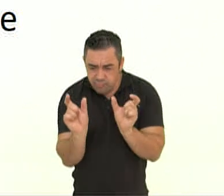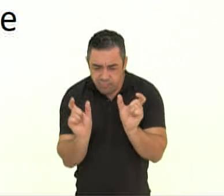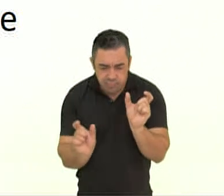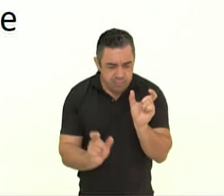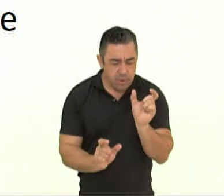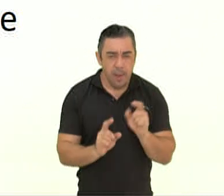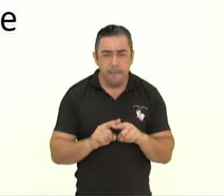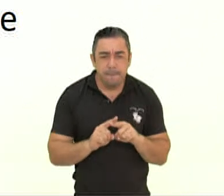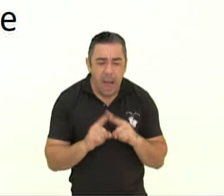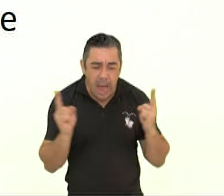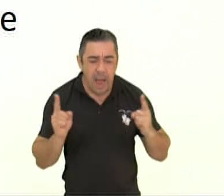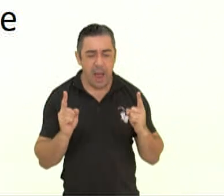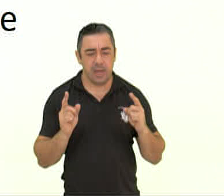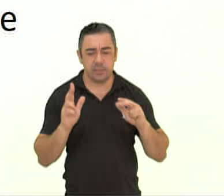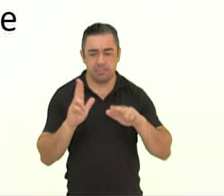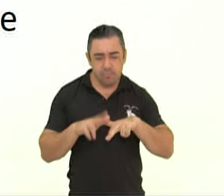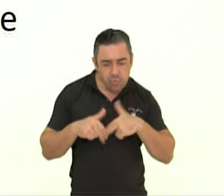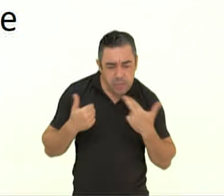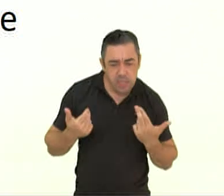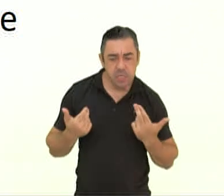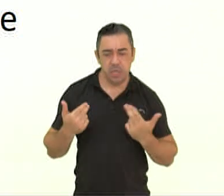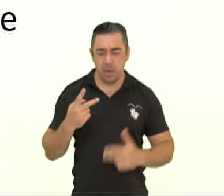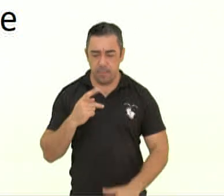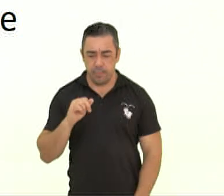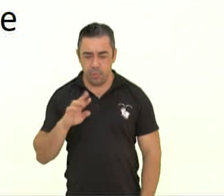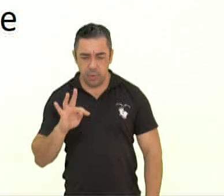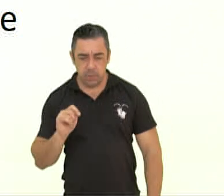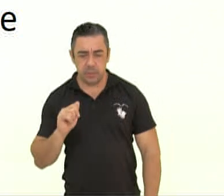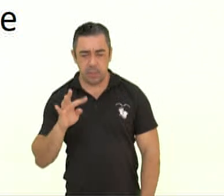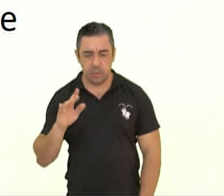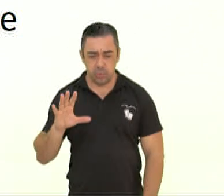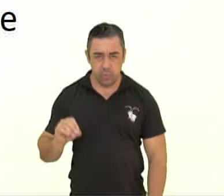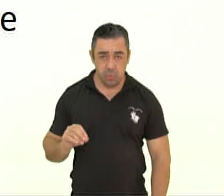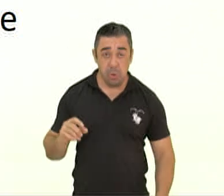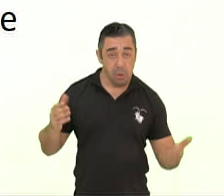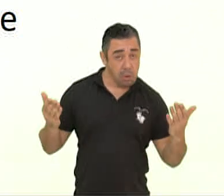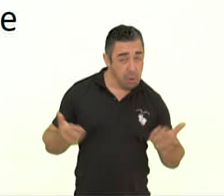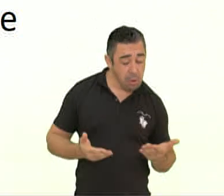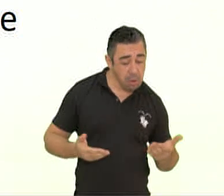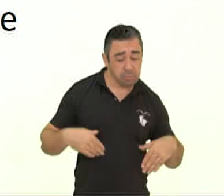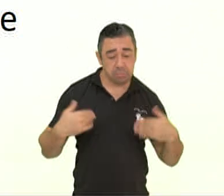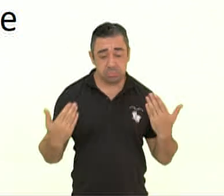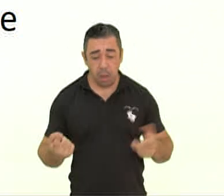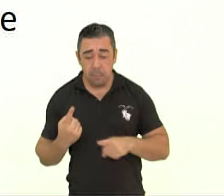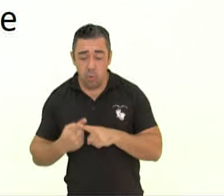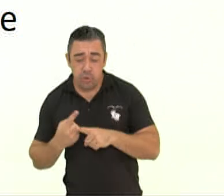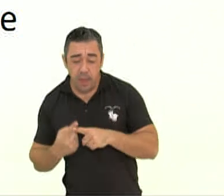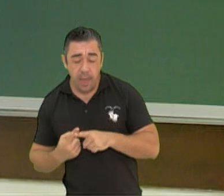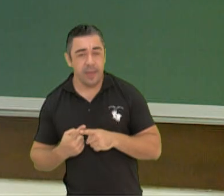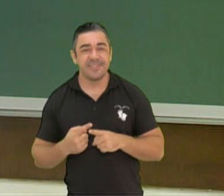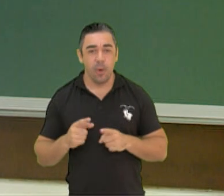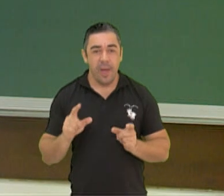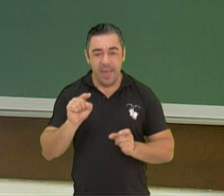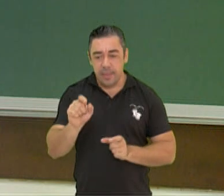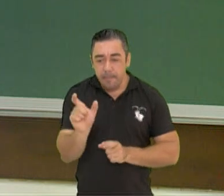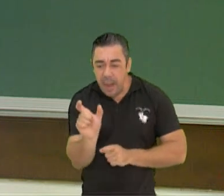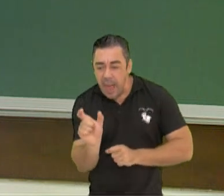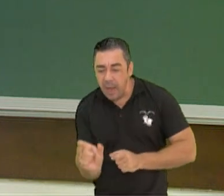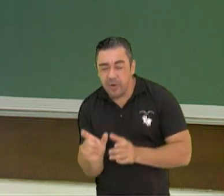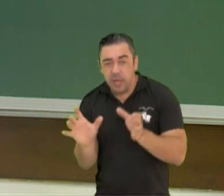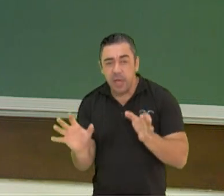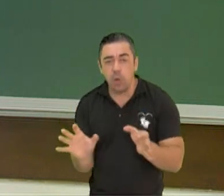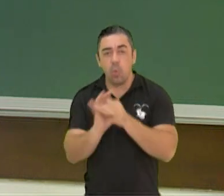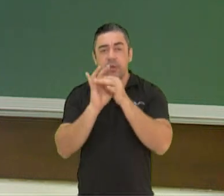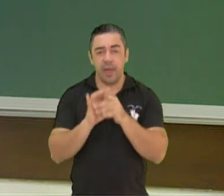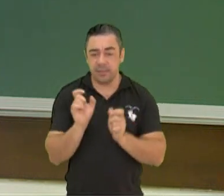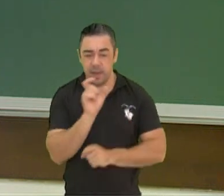né? Mas, portanto, ora, porque. Então dá aquele conectivozinho ali, né? Que